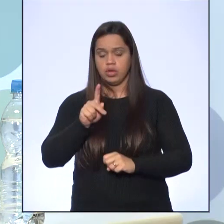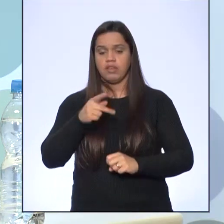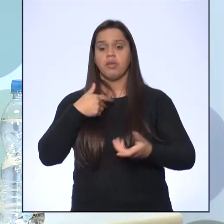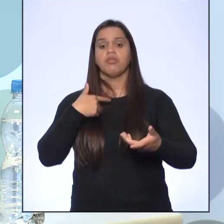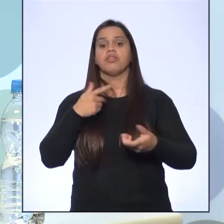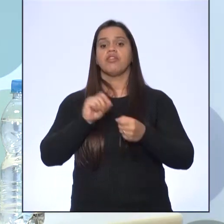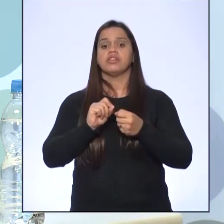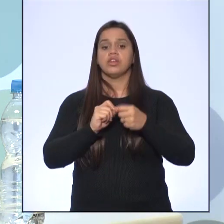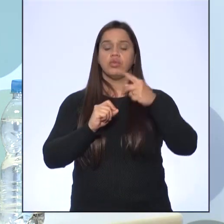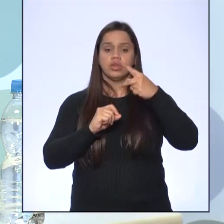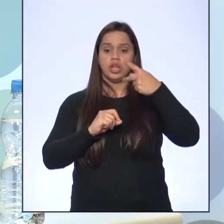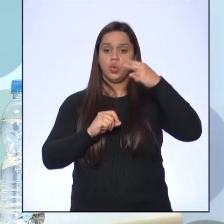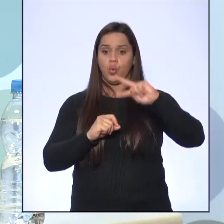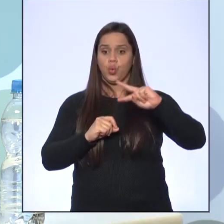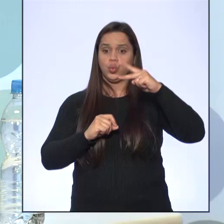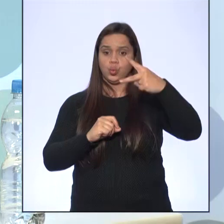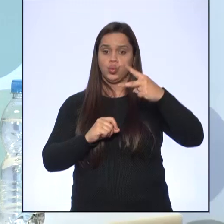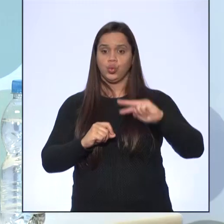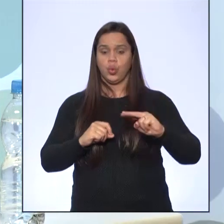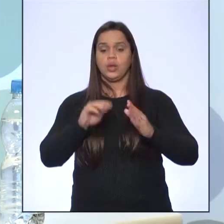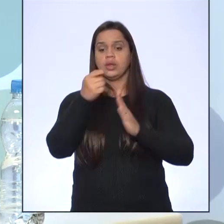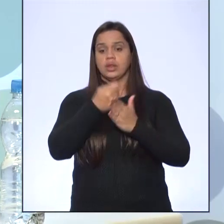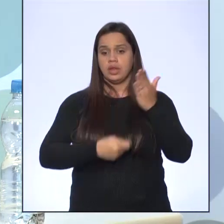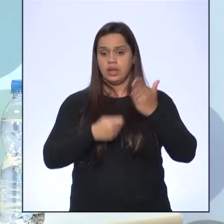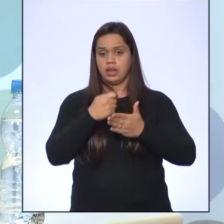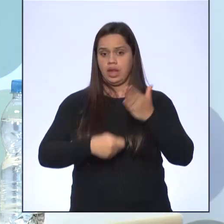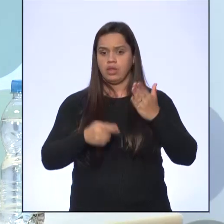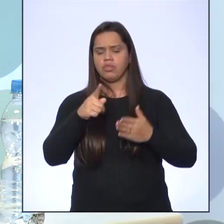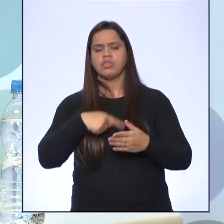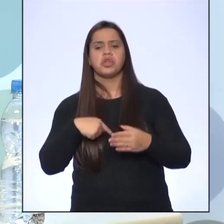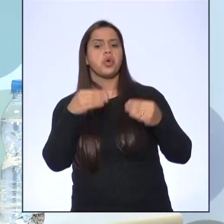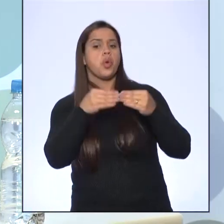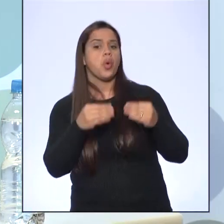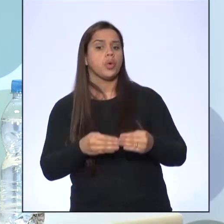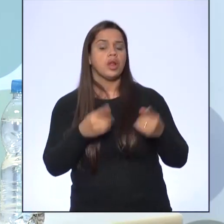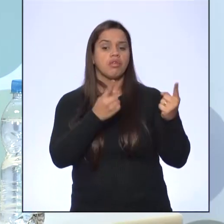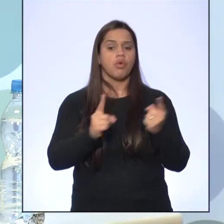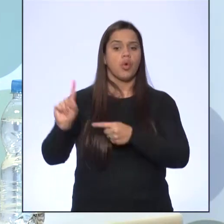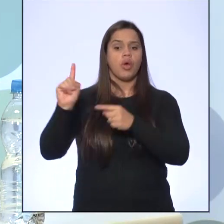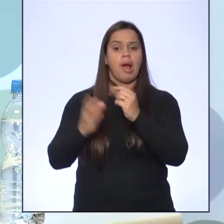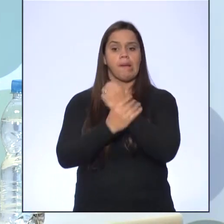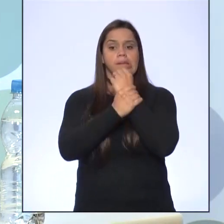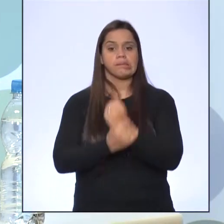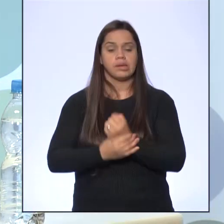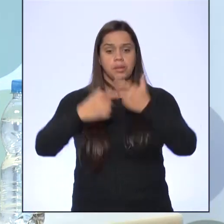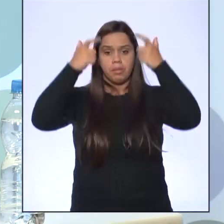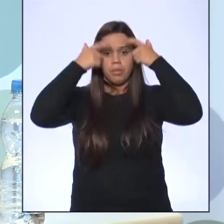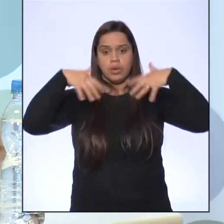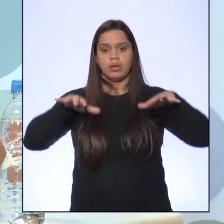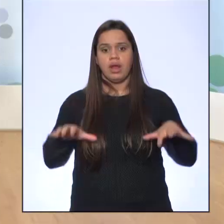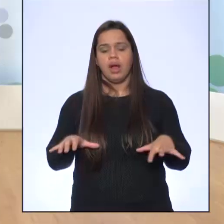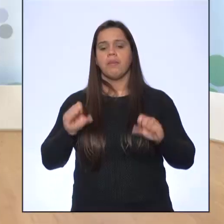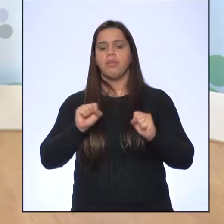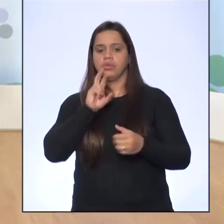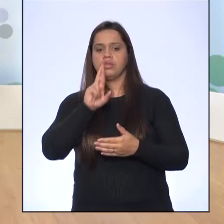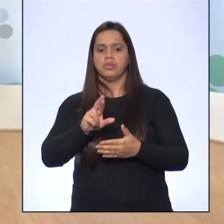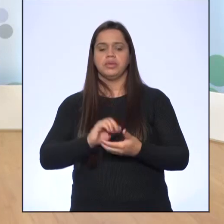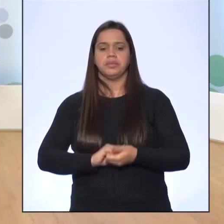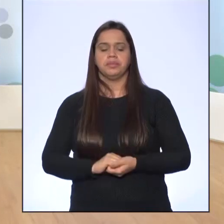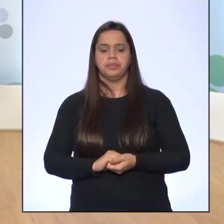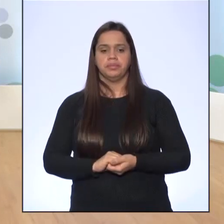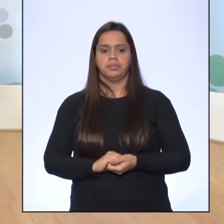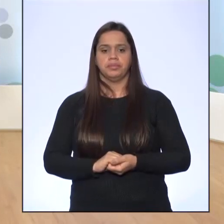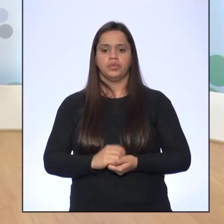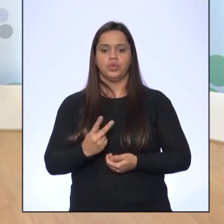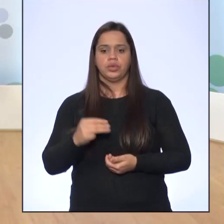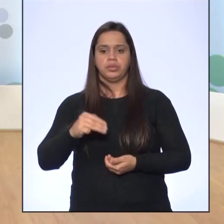entre os dois textos e vocês vão responder essa pergunta. Eles eram favoráveis ou contrários ao absolutismo monárquico, gente? Pode colocar.